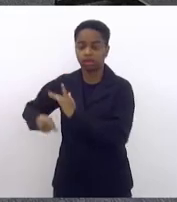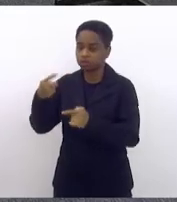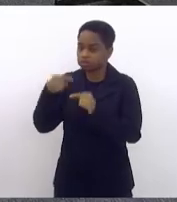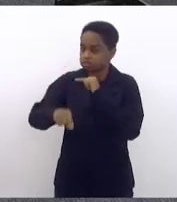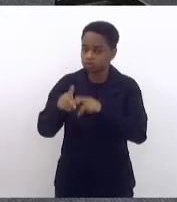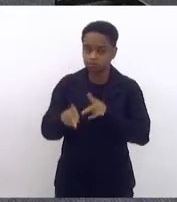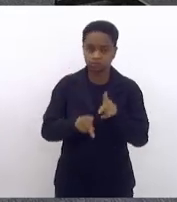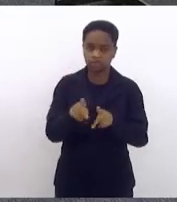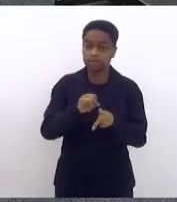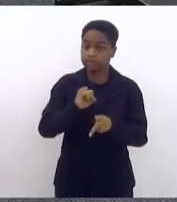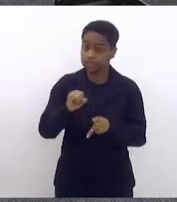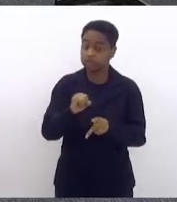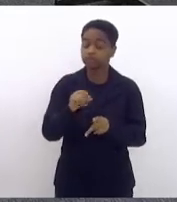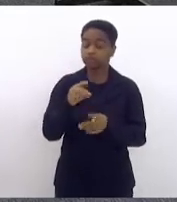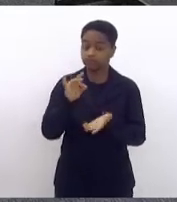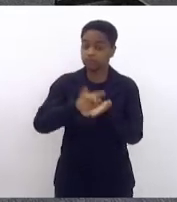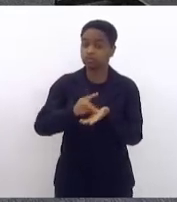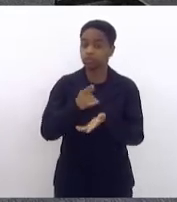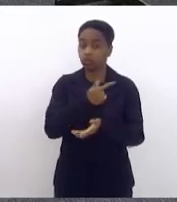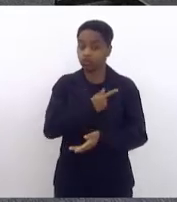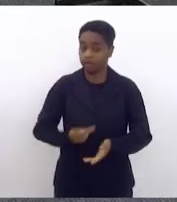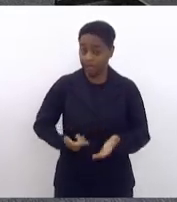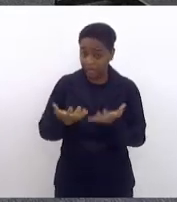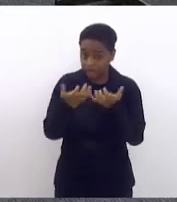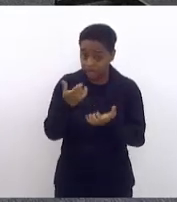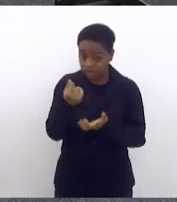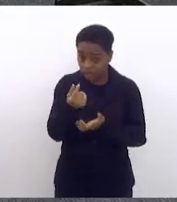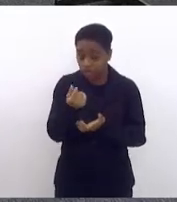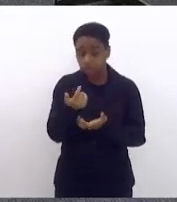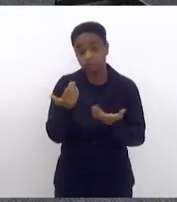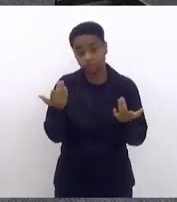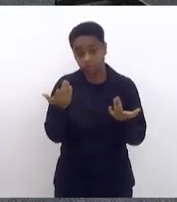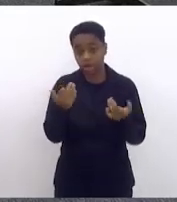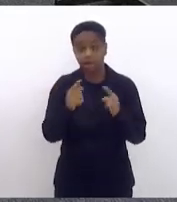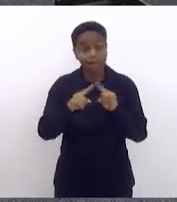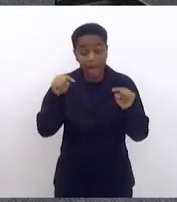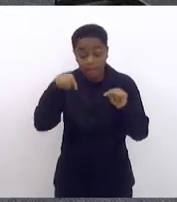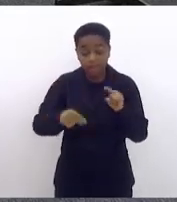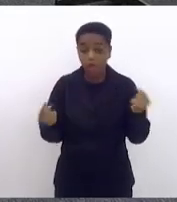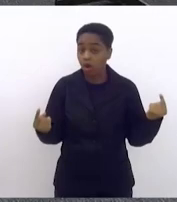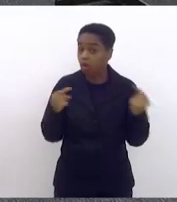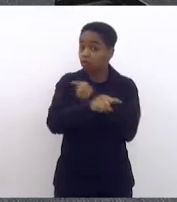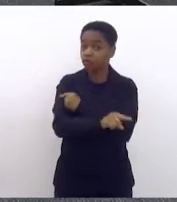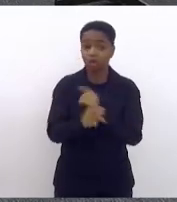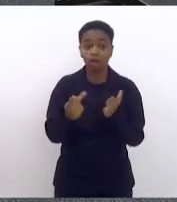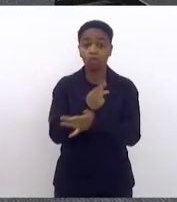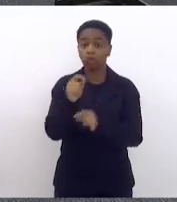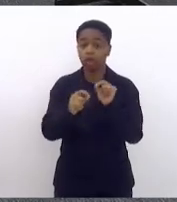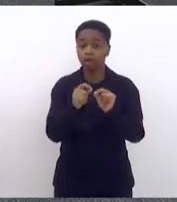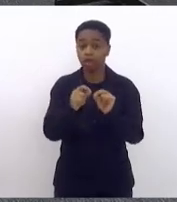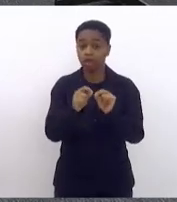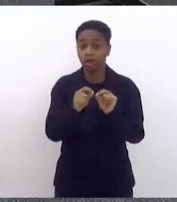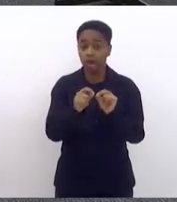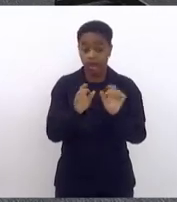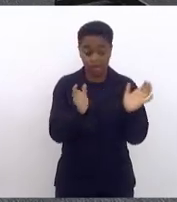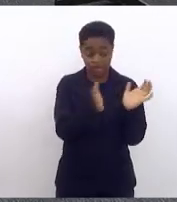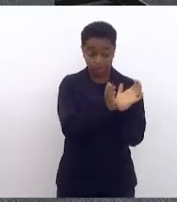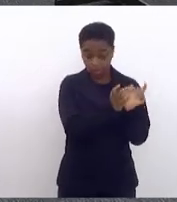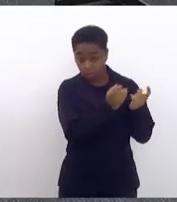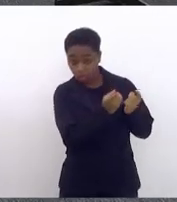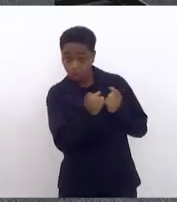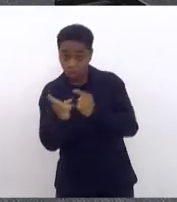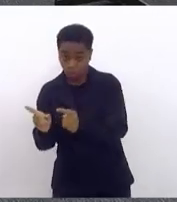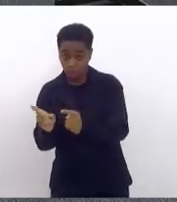governo que quer dinheiro é que faz. Não, aqui é o contrário. Muitas vezes é a oposição que faz projetos para aumentar a